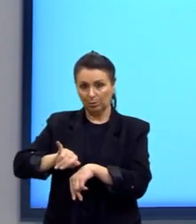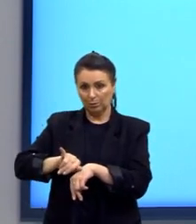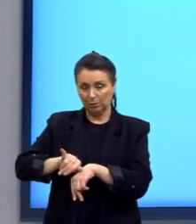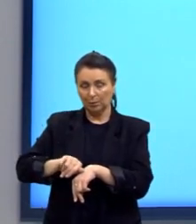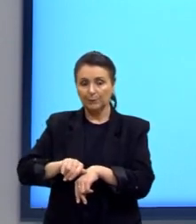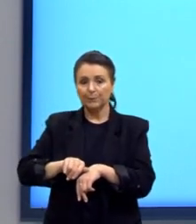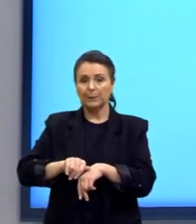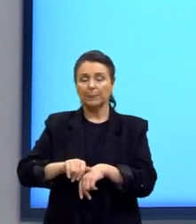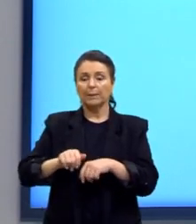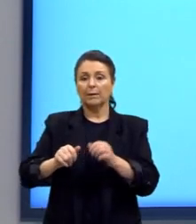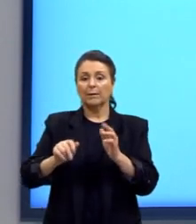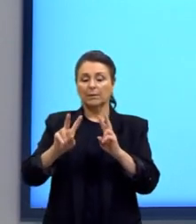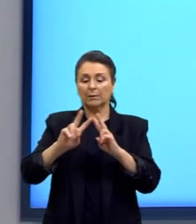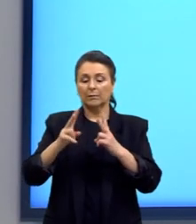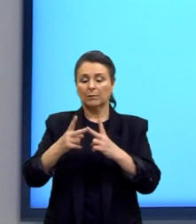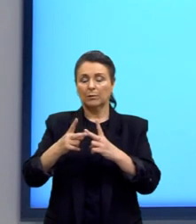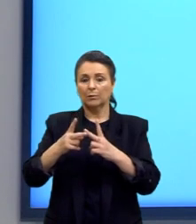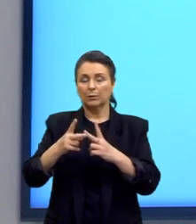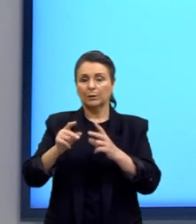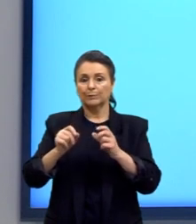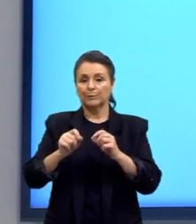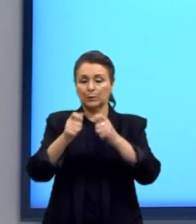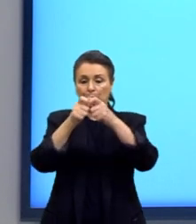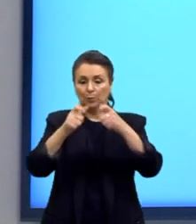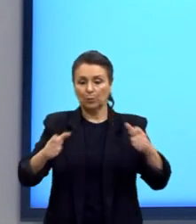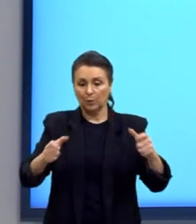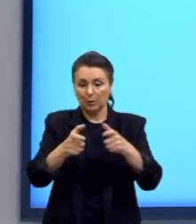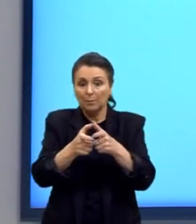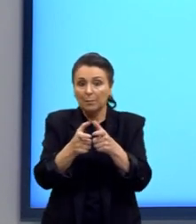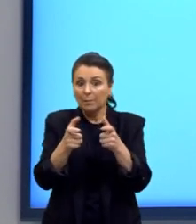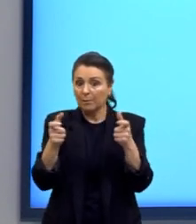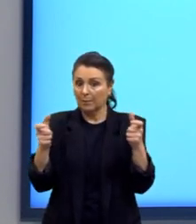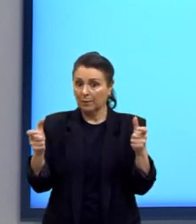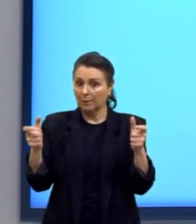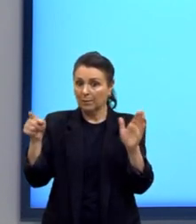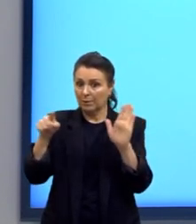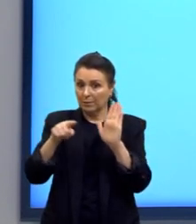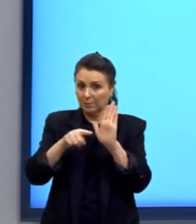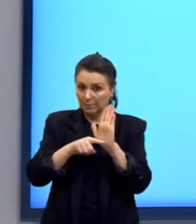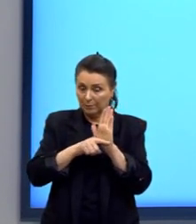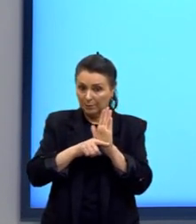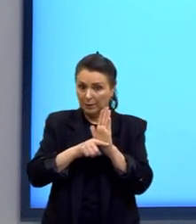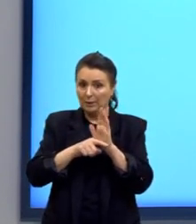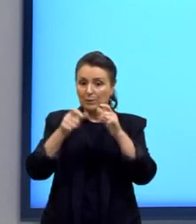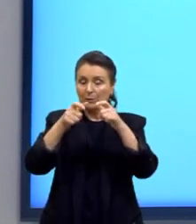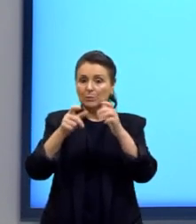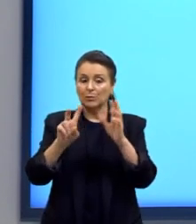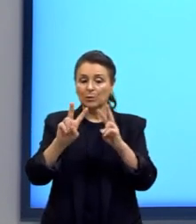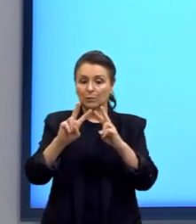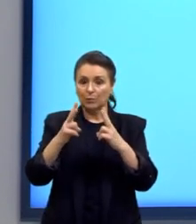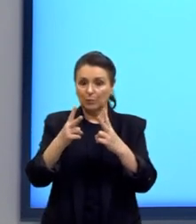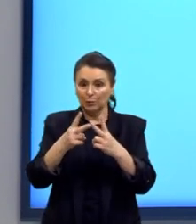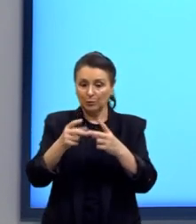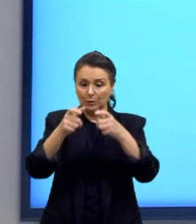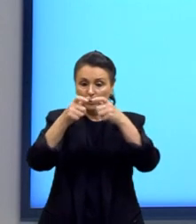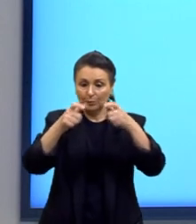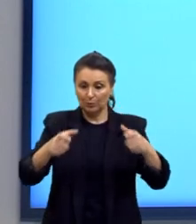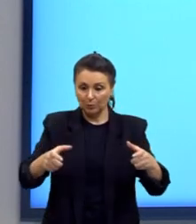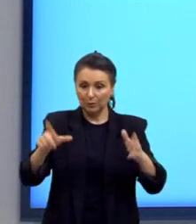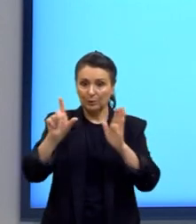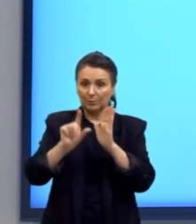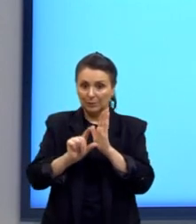o volume desse cone maior que nós imaginamos aqui menos o volume do Cone menor que seria essa